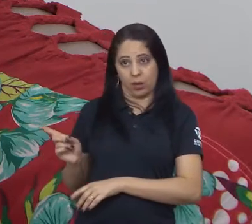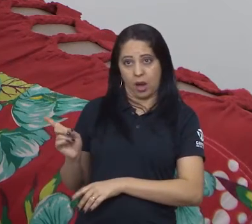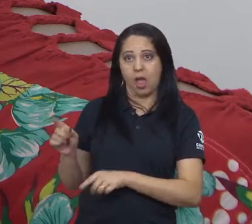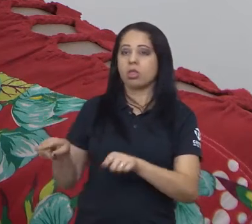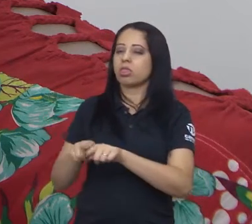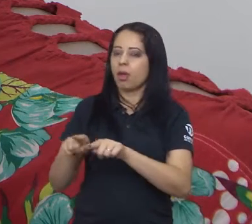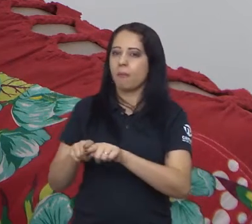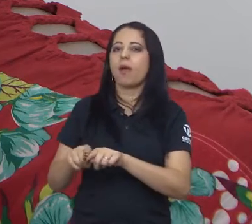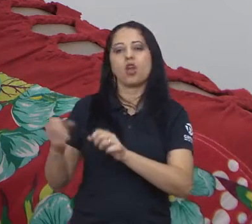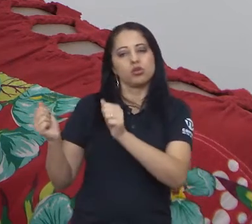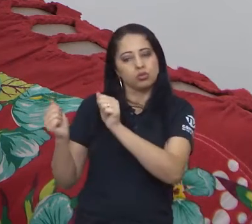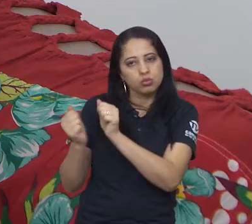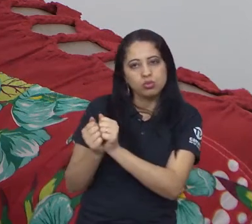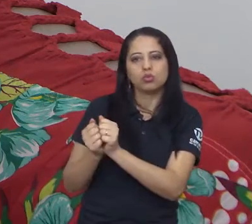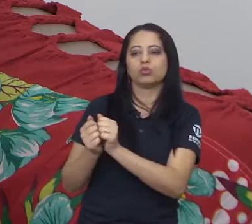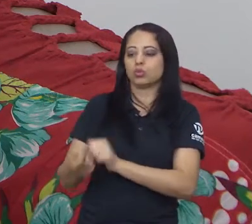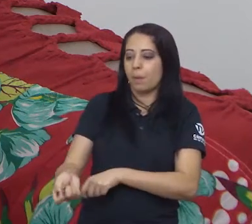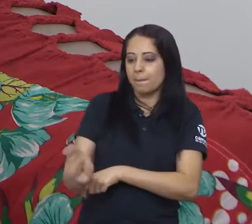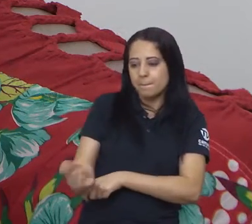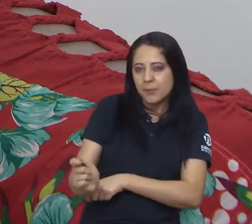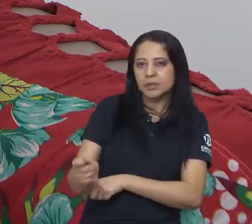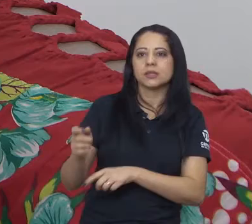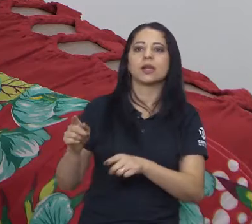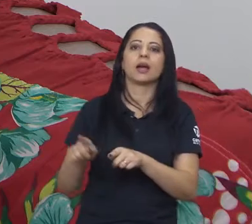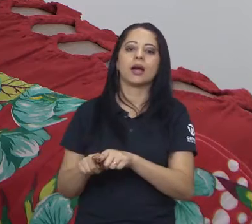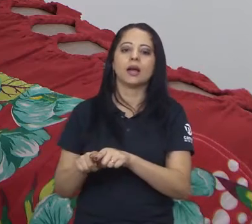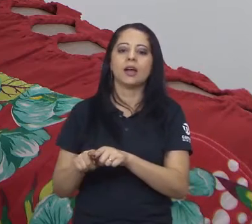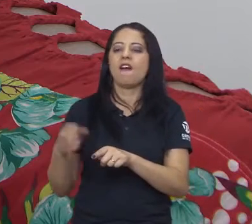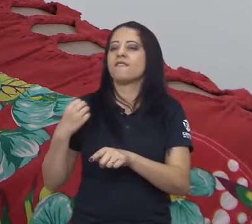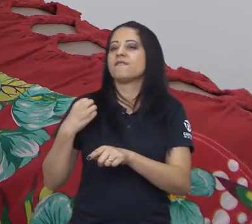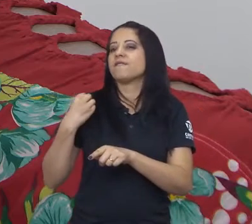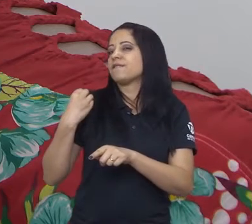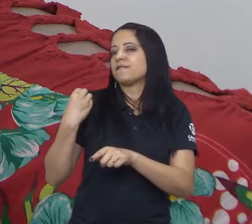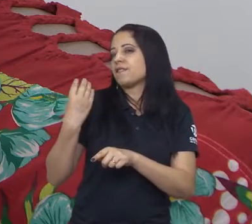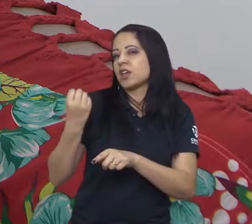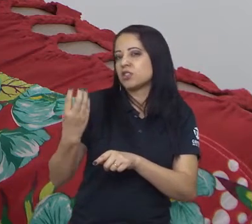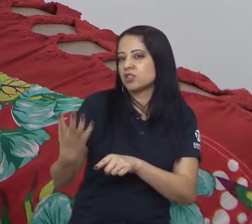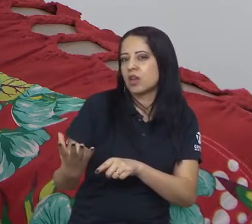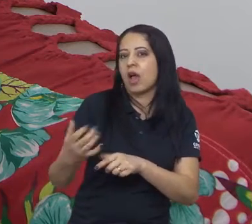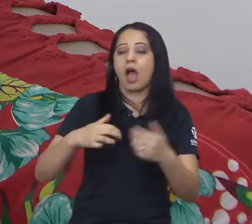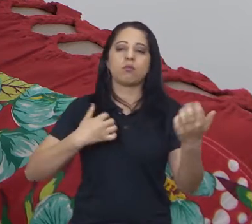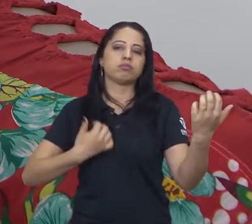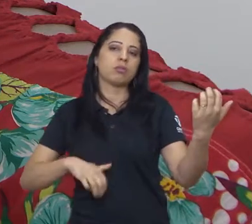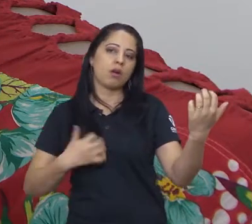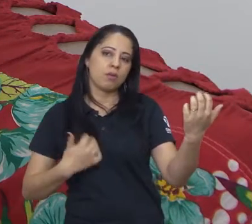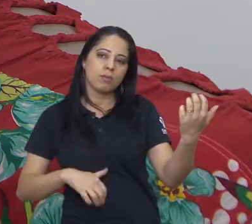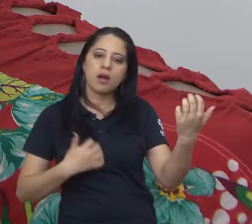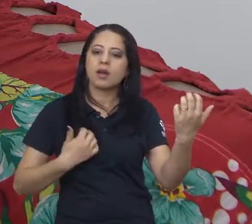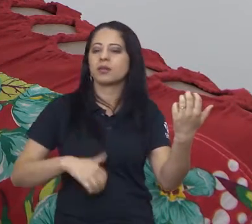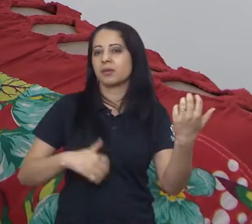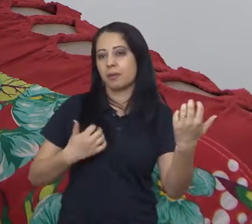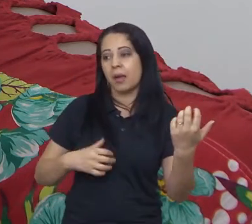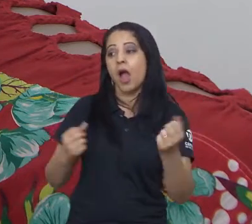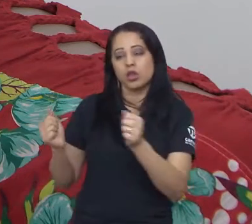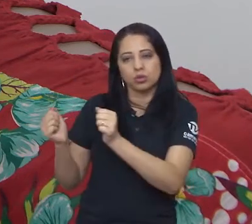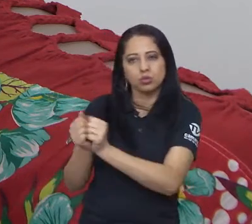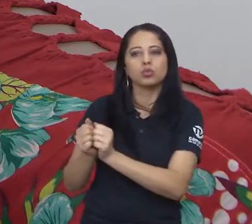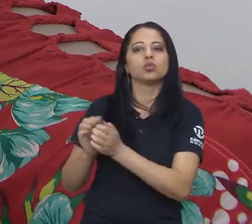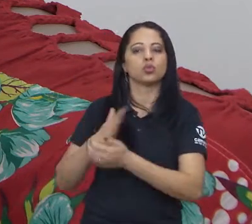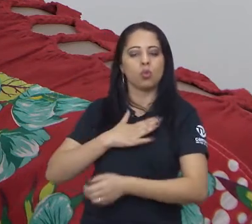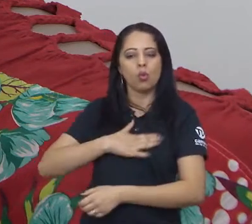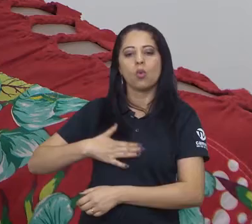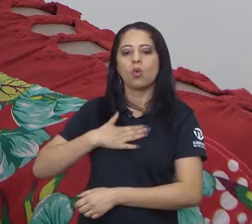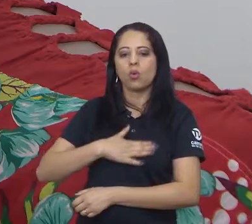viajar ela acompanha também em pescaria e e às vezes sai tocar as músicas de viola com com o povo aí com